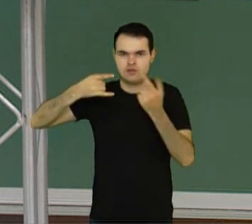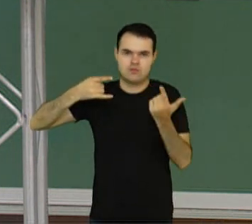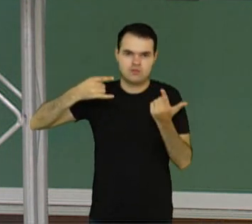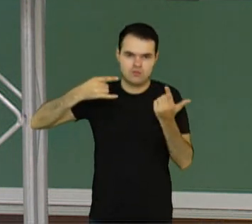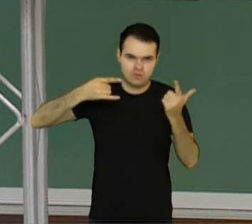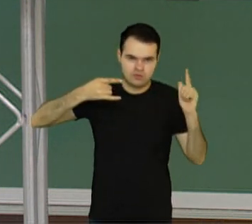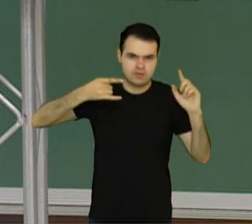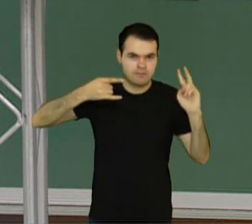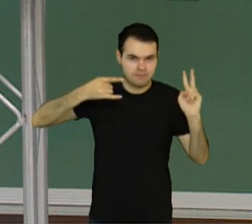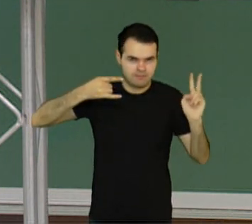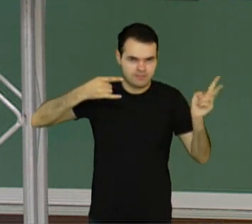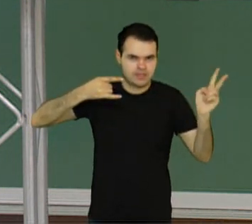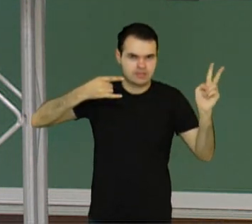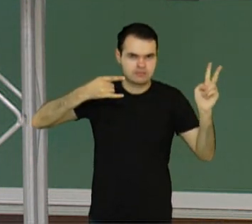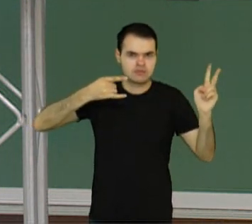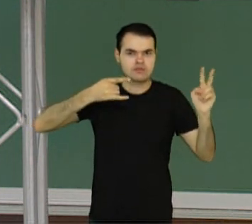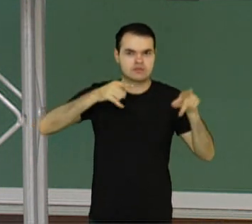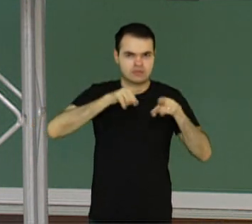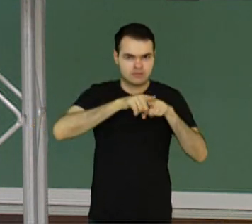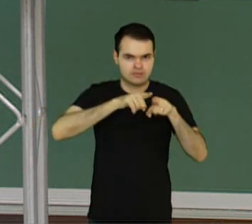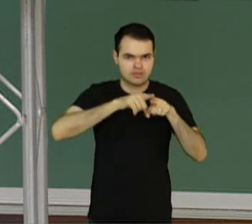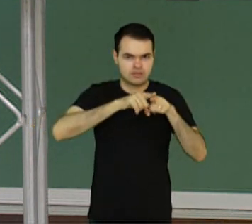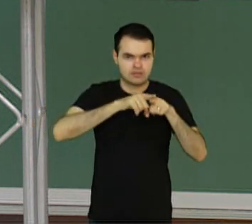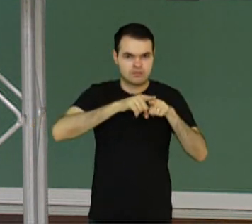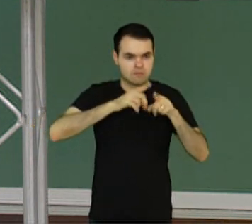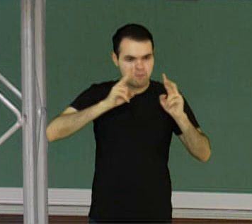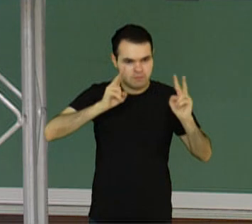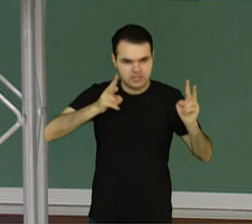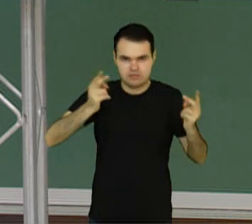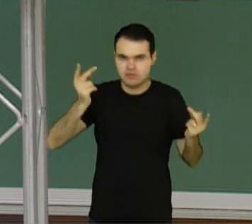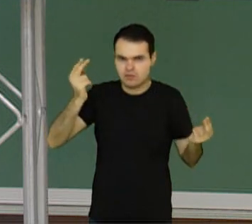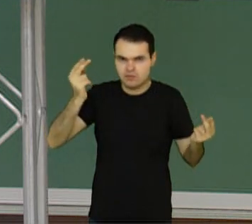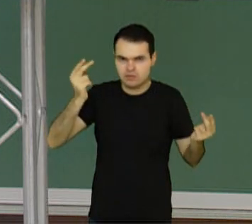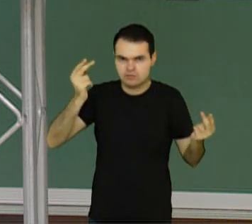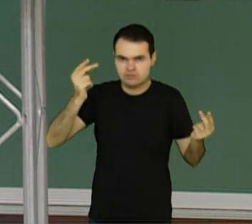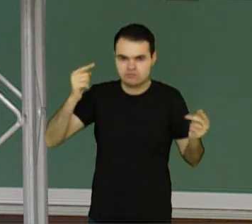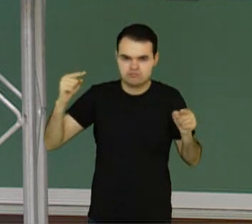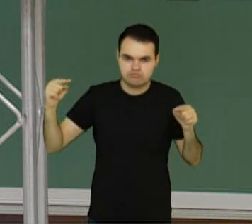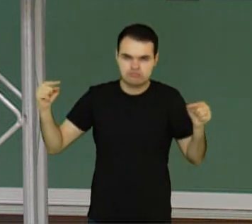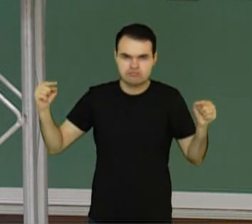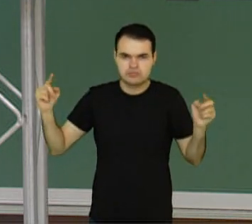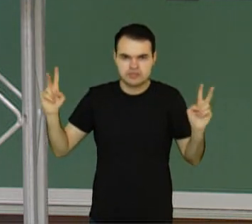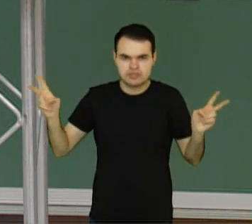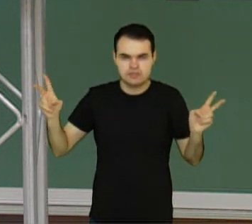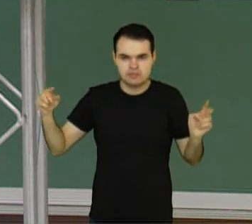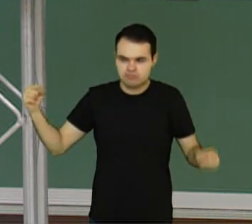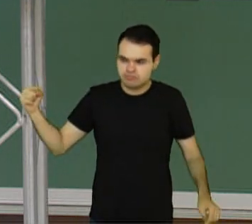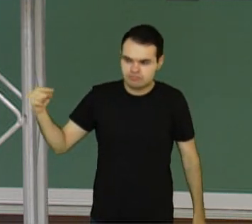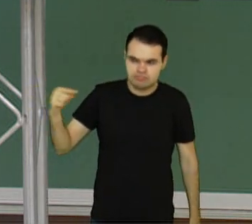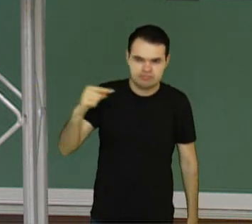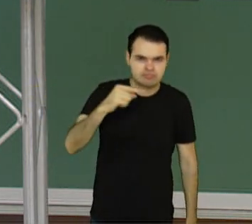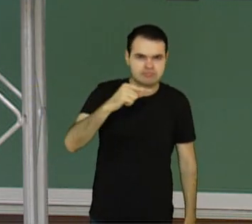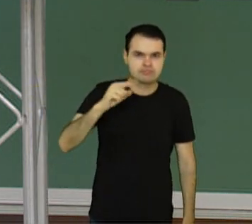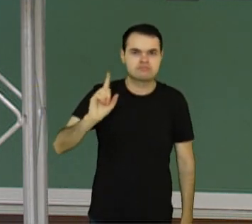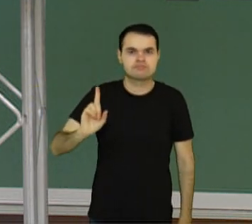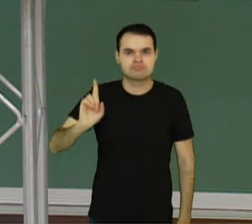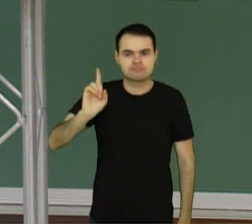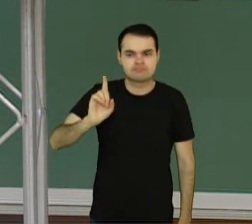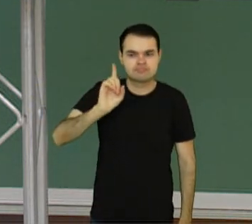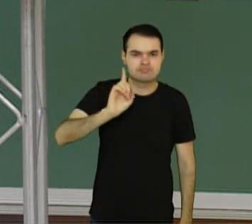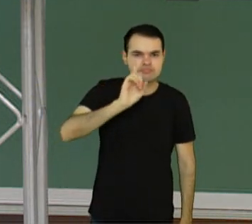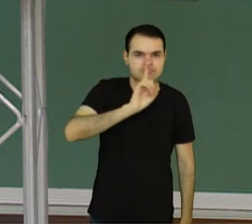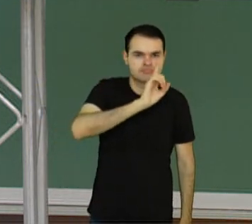que vai ter o mesmo sistema de deslocamento com a mesma amplitude, avançando sempre da mesma forma, ambas para cima, então você